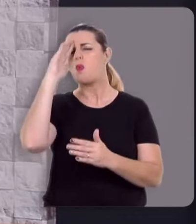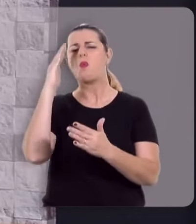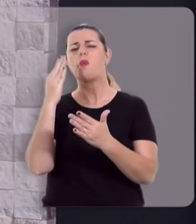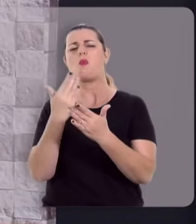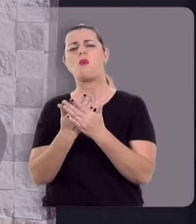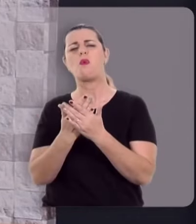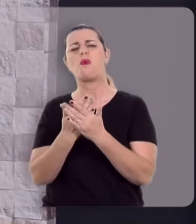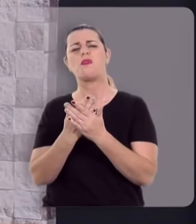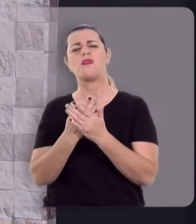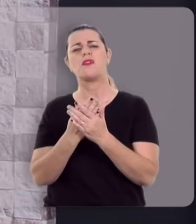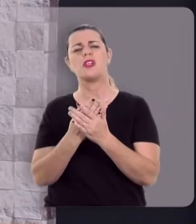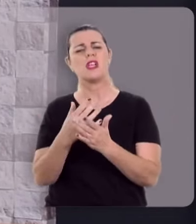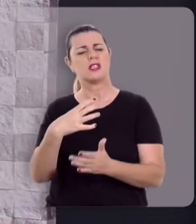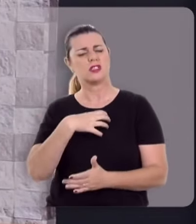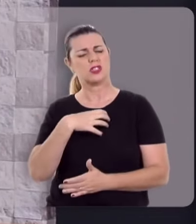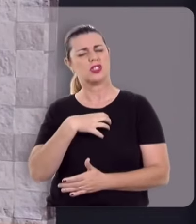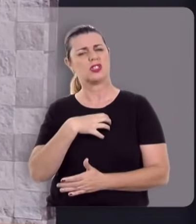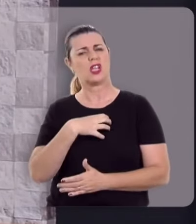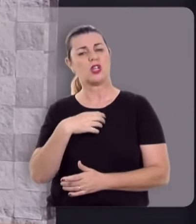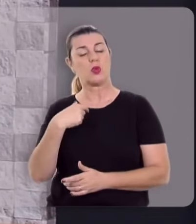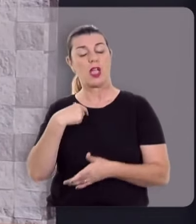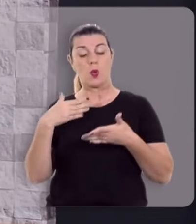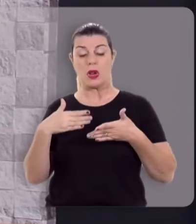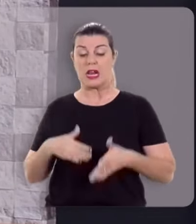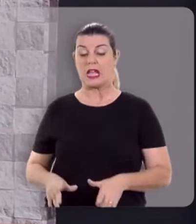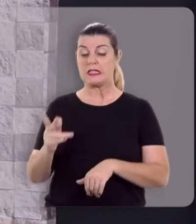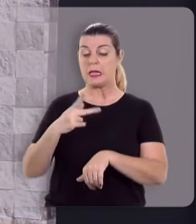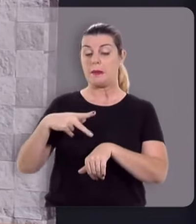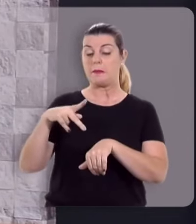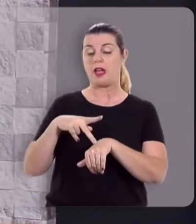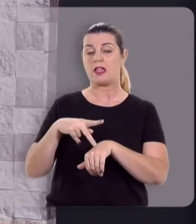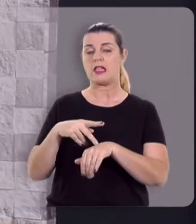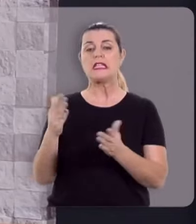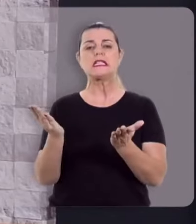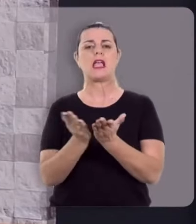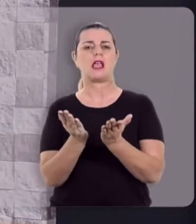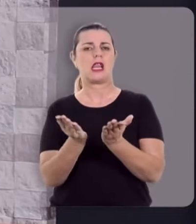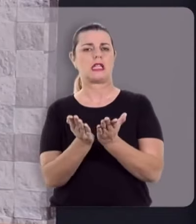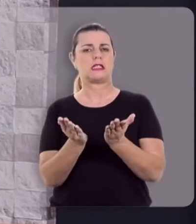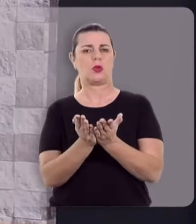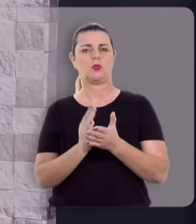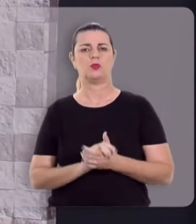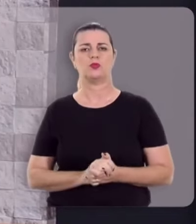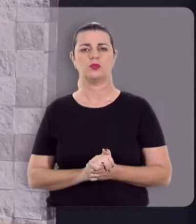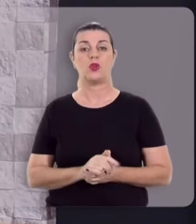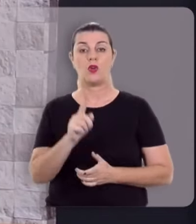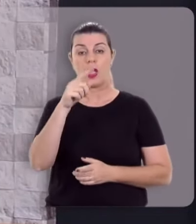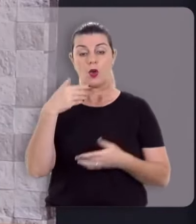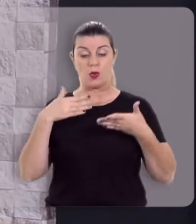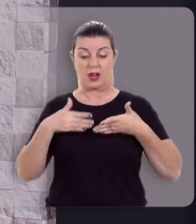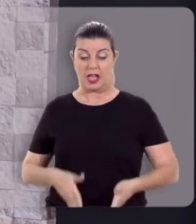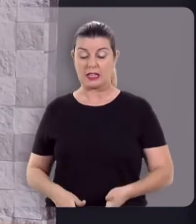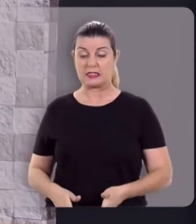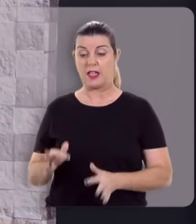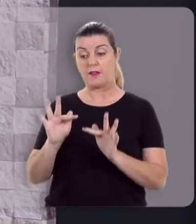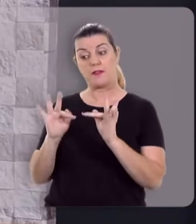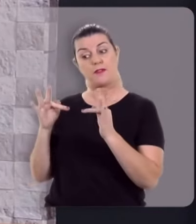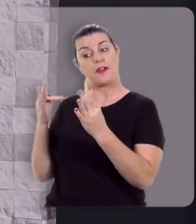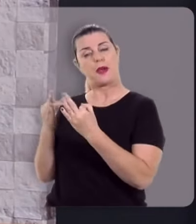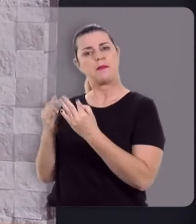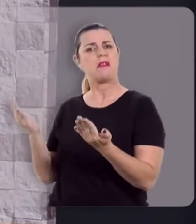no simples fato de você ter nascido num país chamado cristão, de você ter nascido numa família